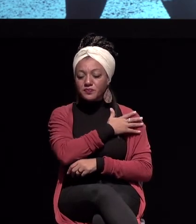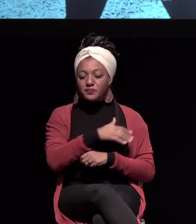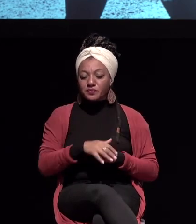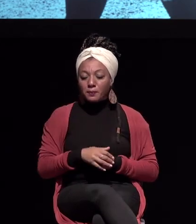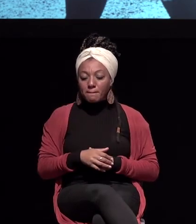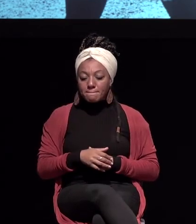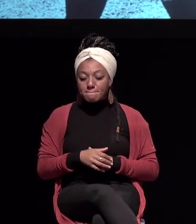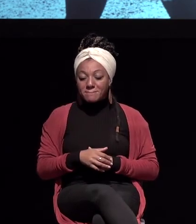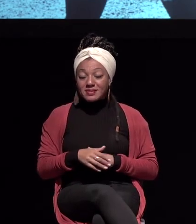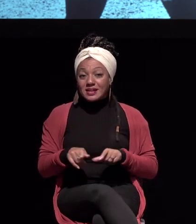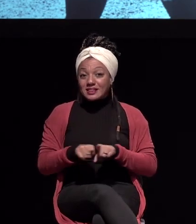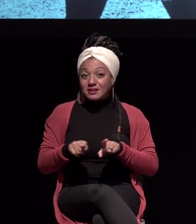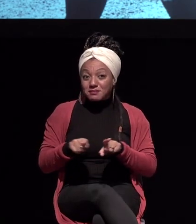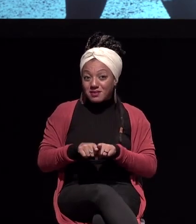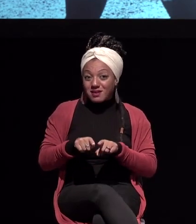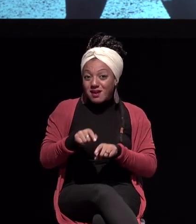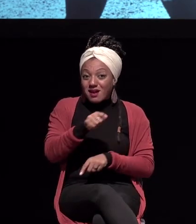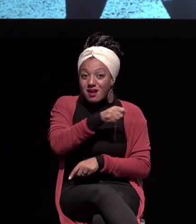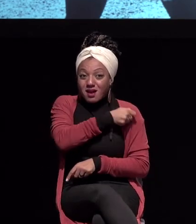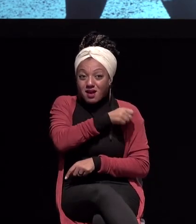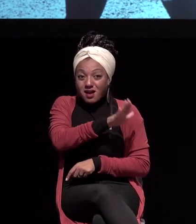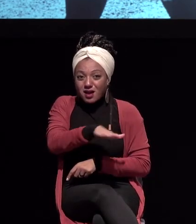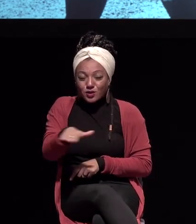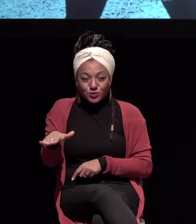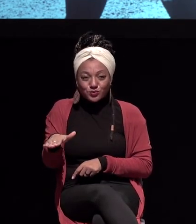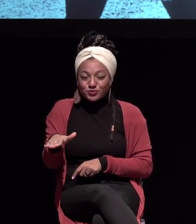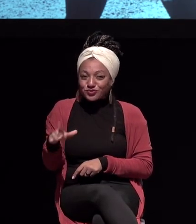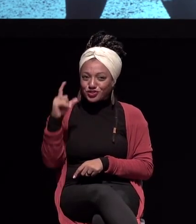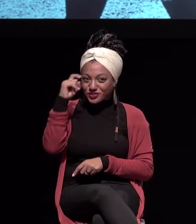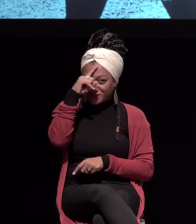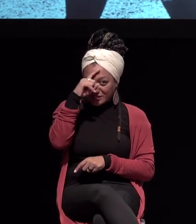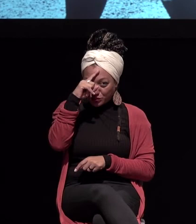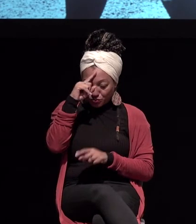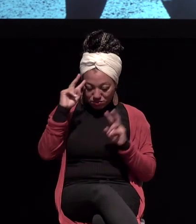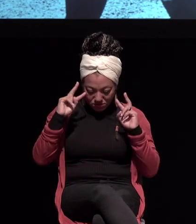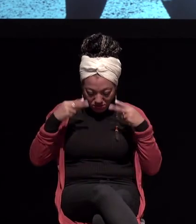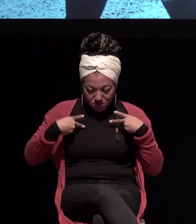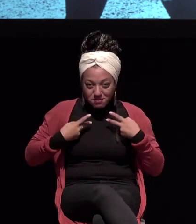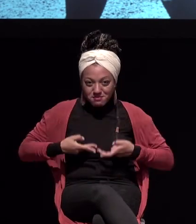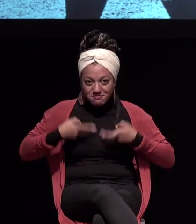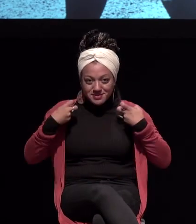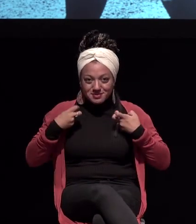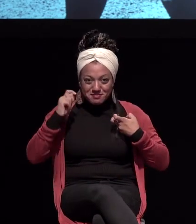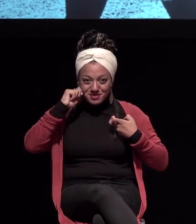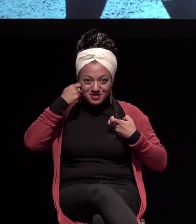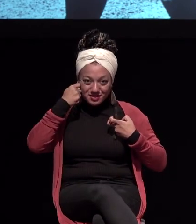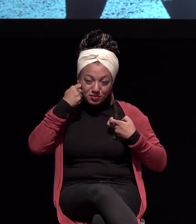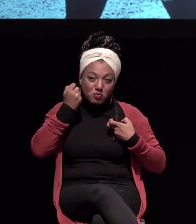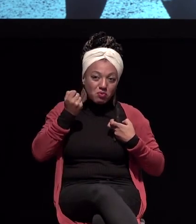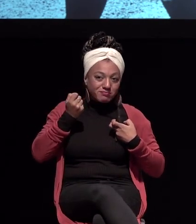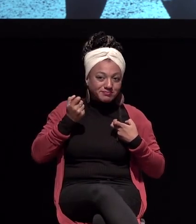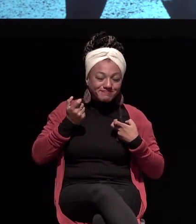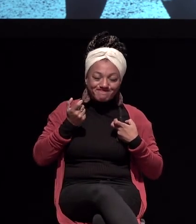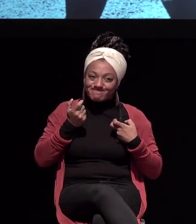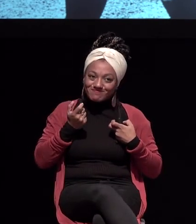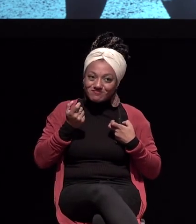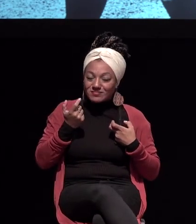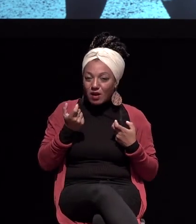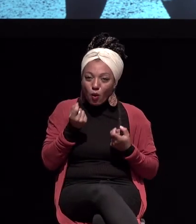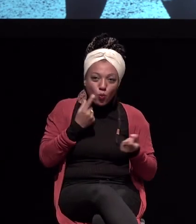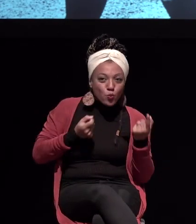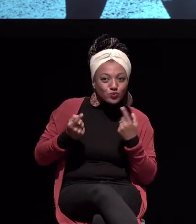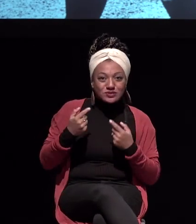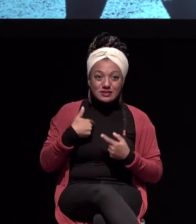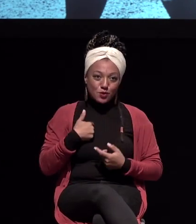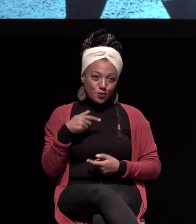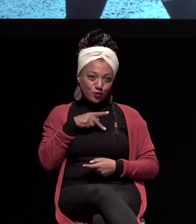essa questão de se reconhecer como negras, e é a grande maioria, mas muitos ainda não conseguem se reconhecer. E é difícil eu falar, você é negro,